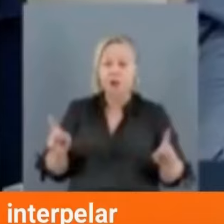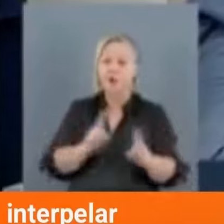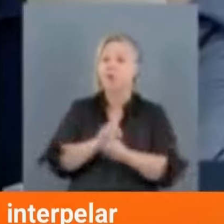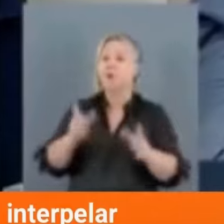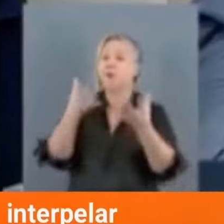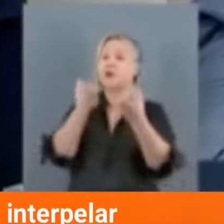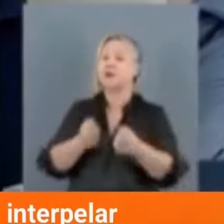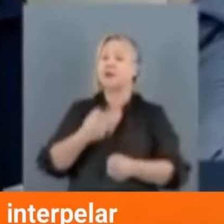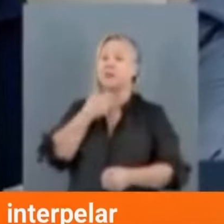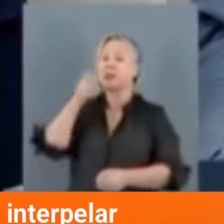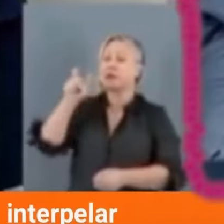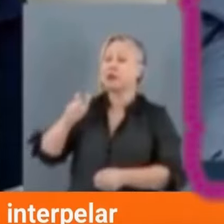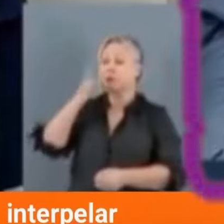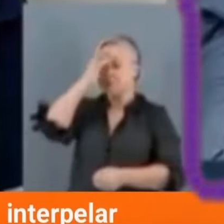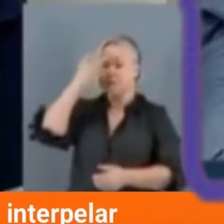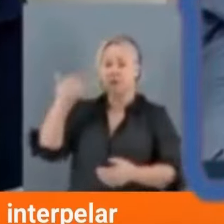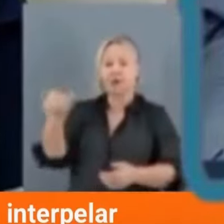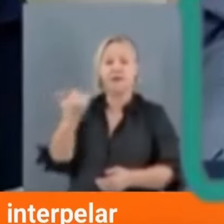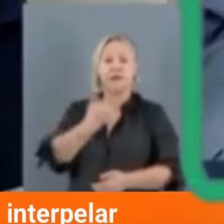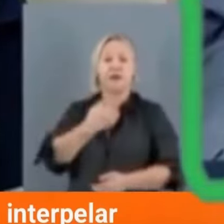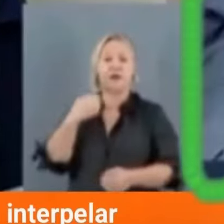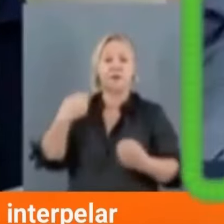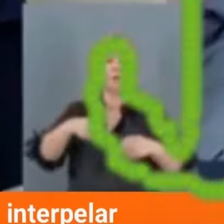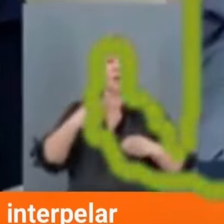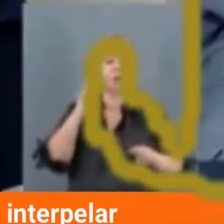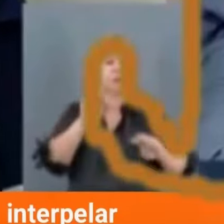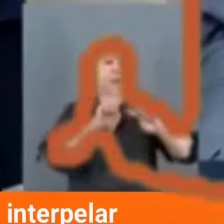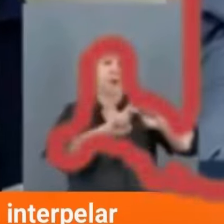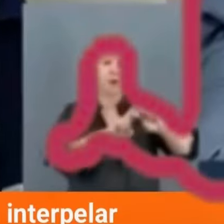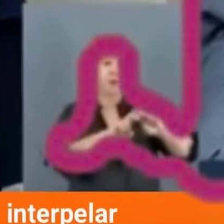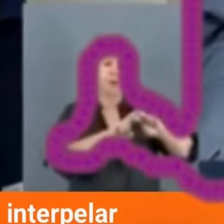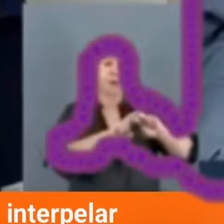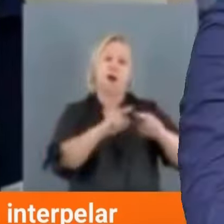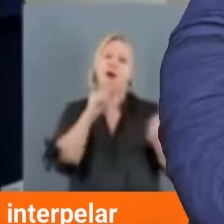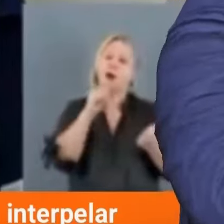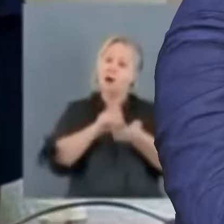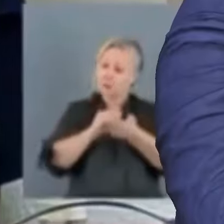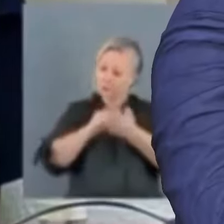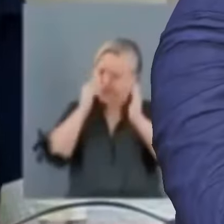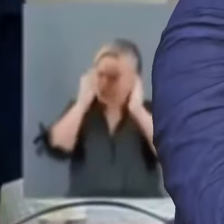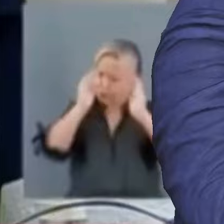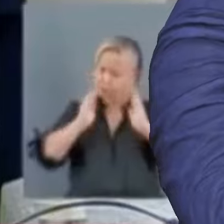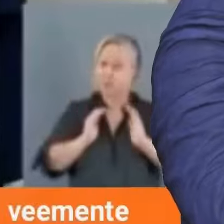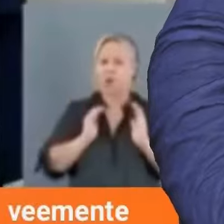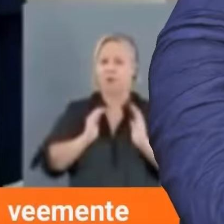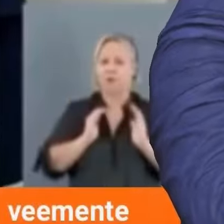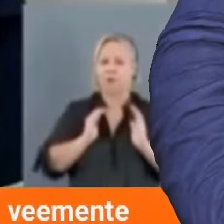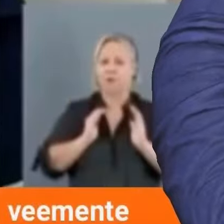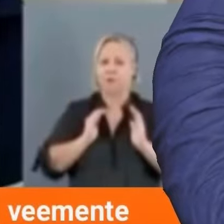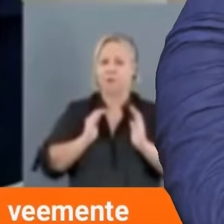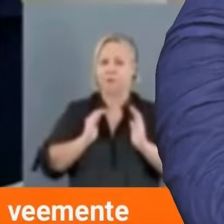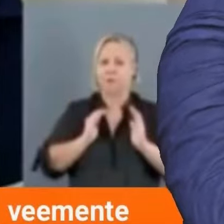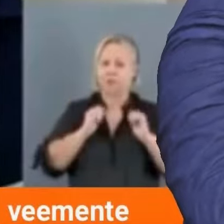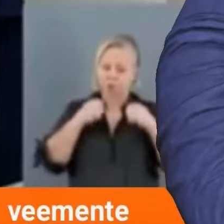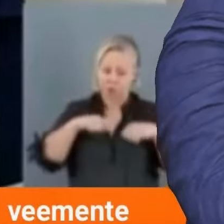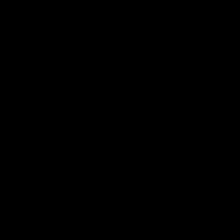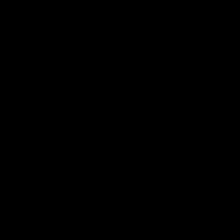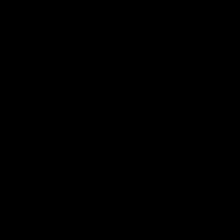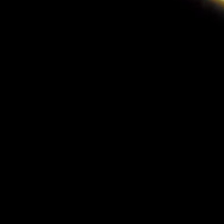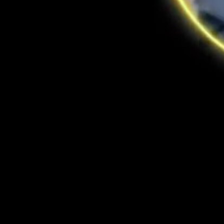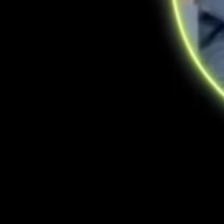ninguém venha dizer que eu tenho que ser preso, isso é desrespeito, quem tem honra, age assim. E, portanto, eu repilo